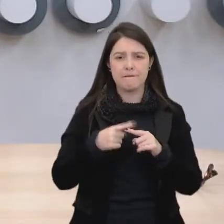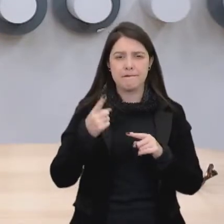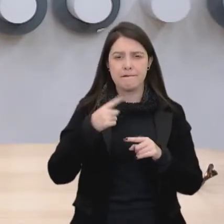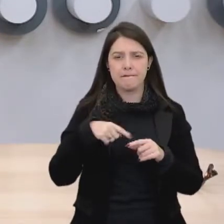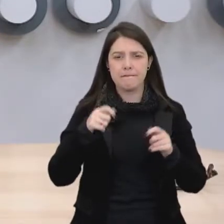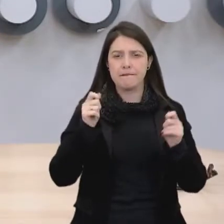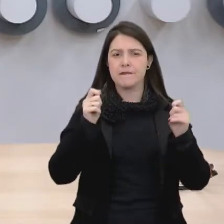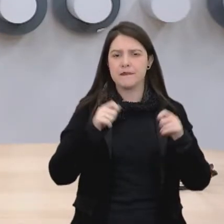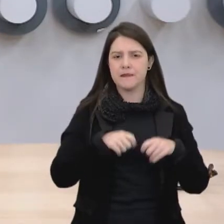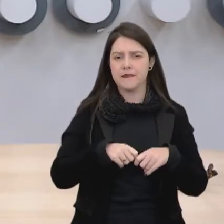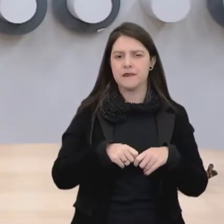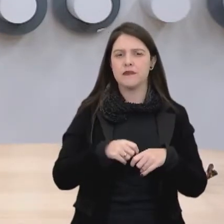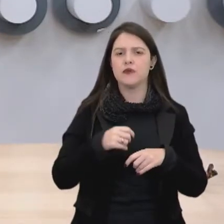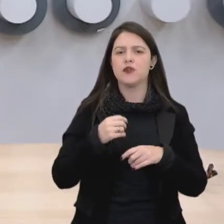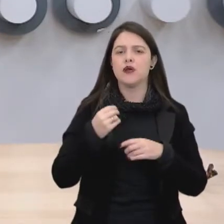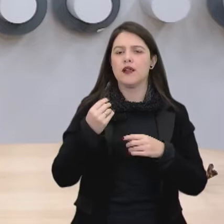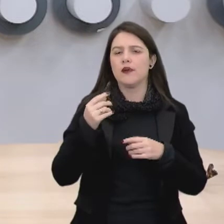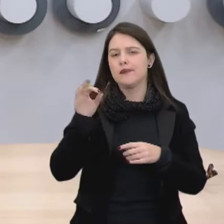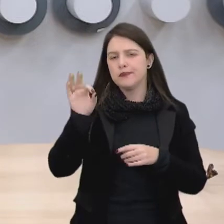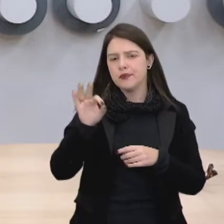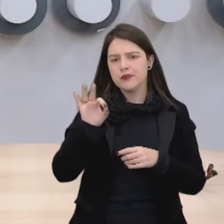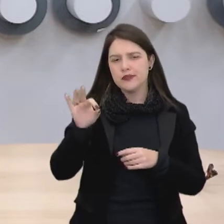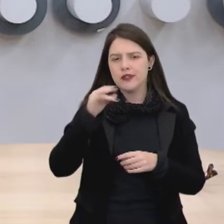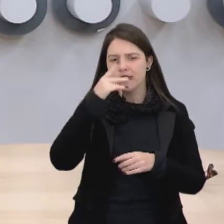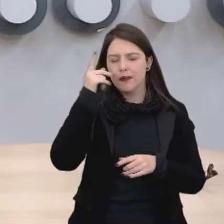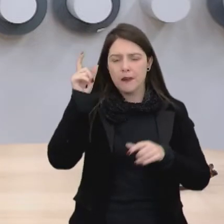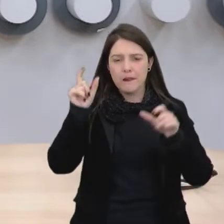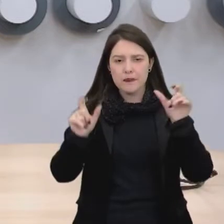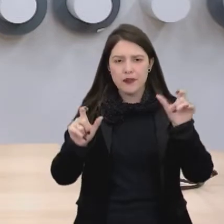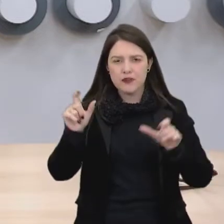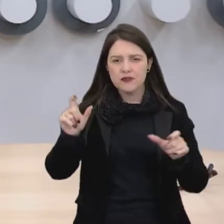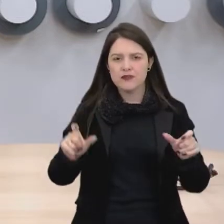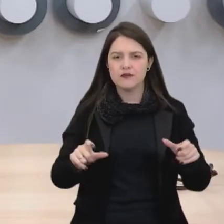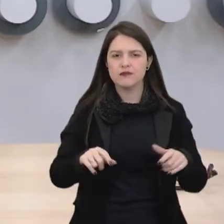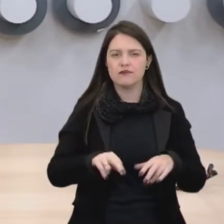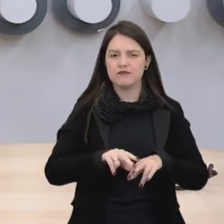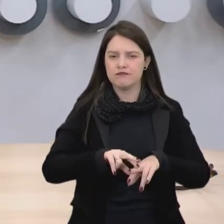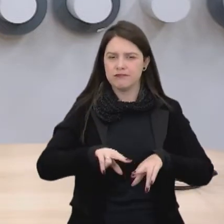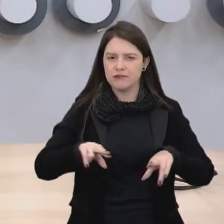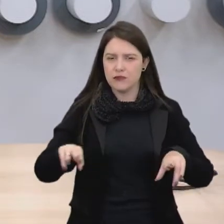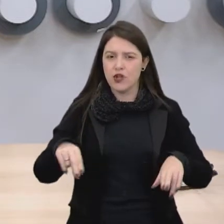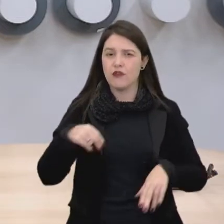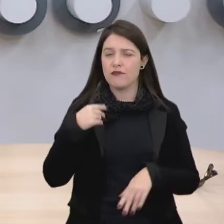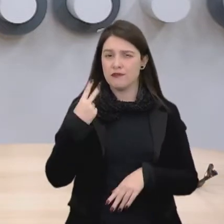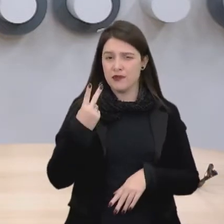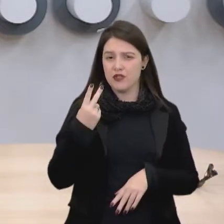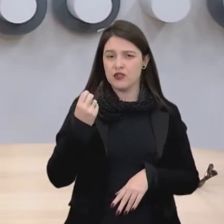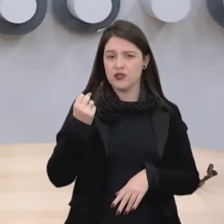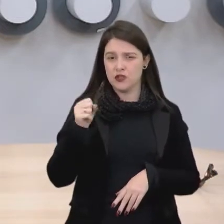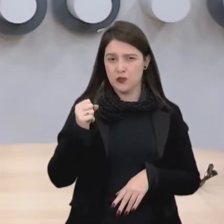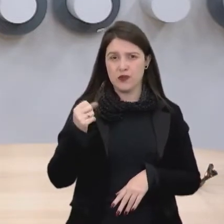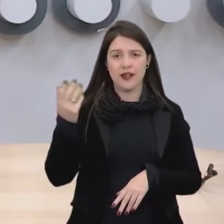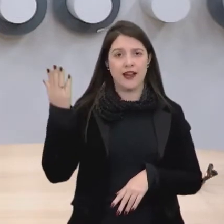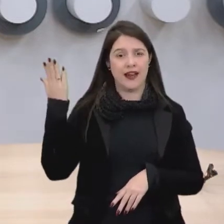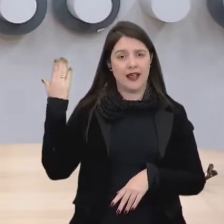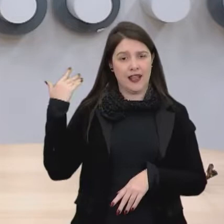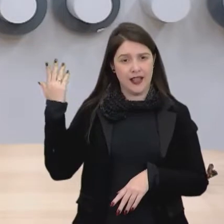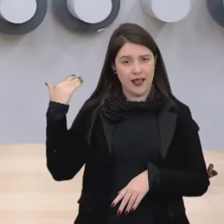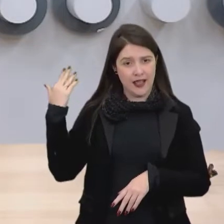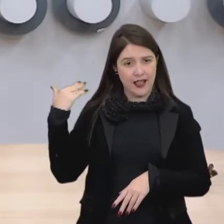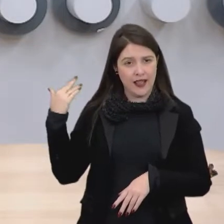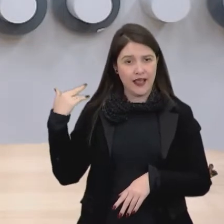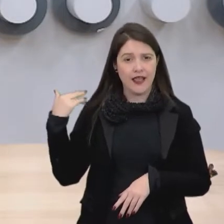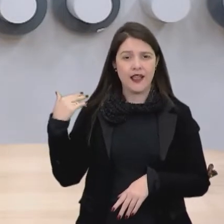aí, né, daquele 1% da população que ganha acima aí de R$ 28 mil da época, né, tem que lembrar